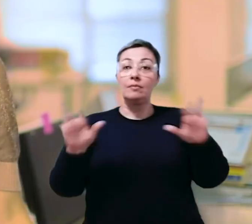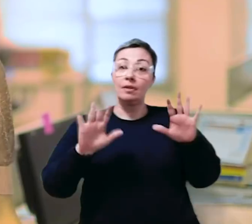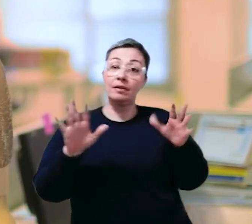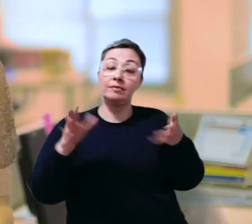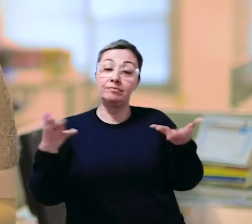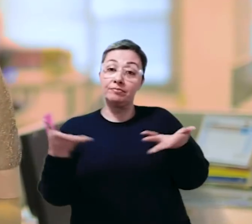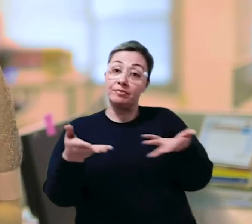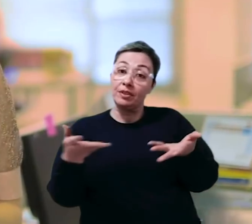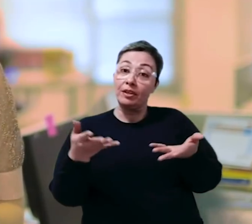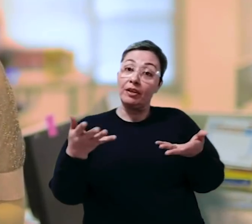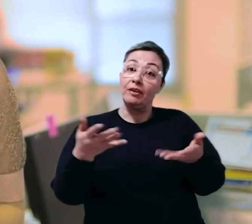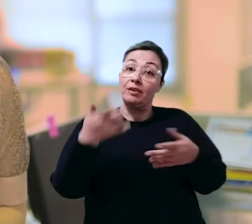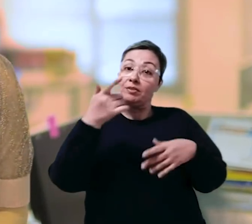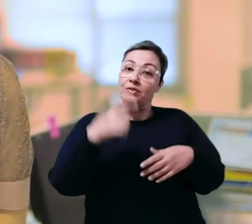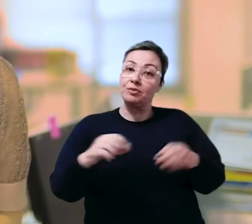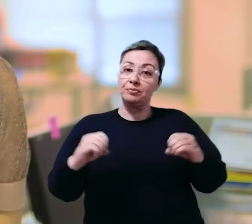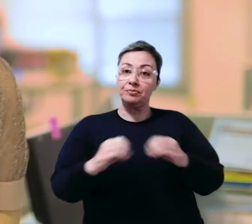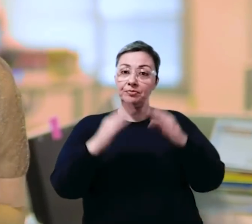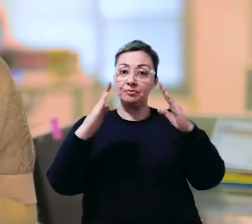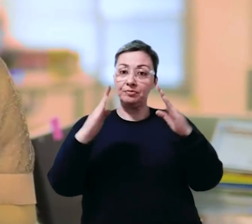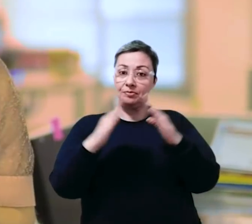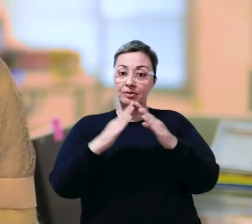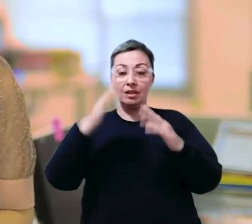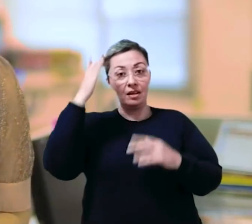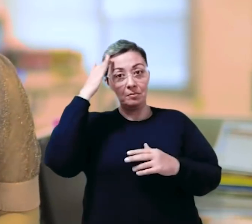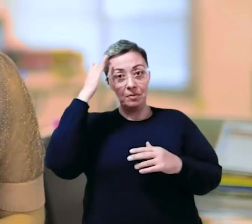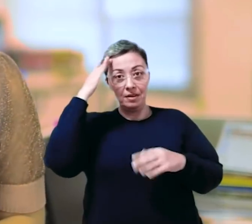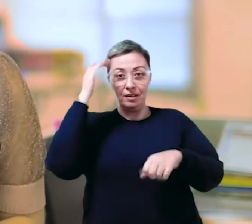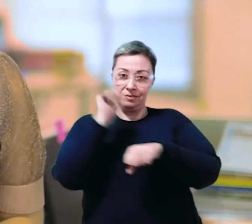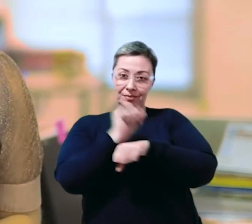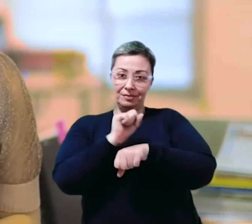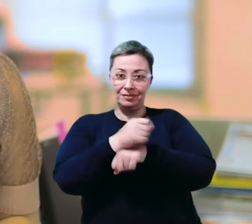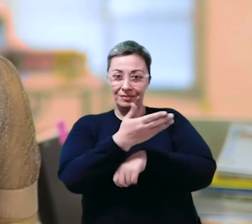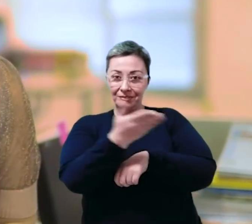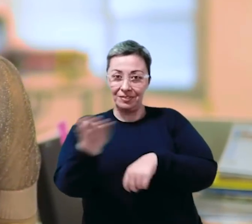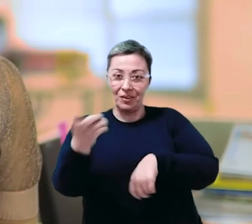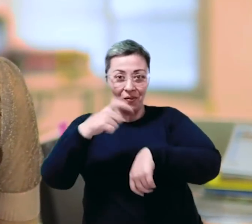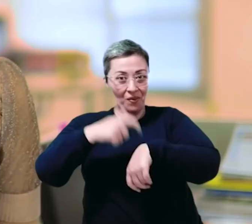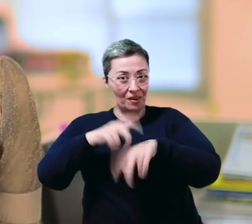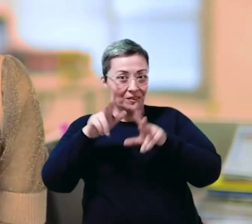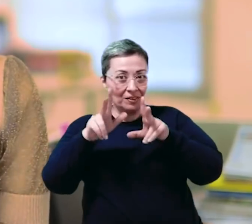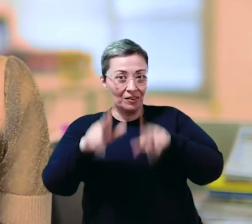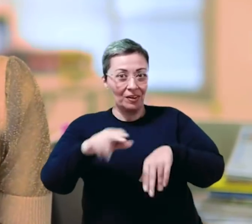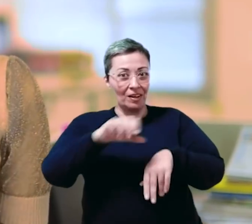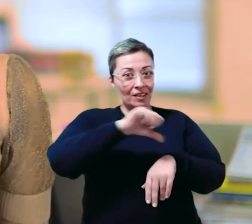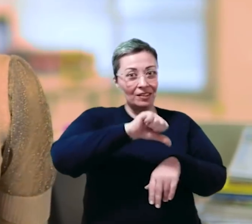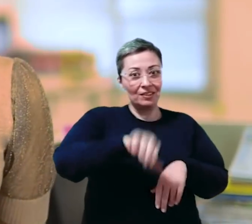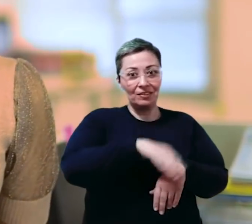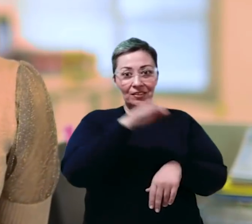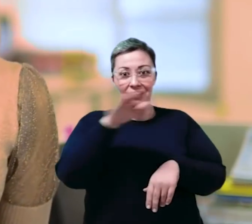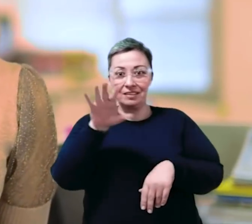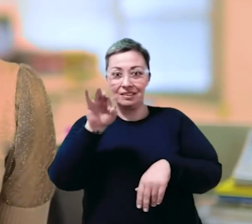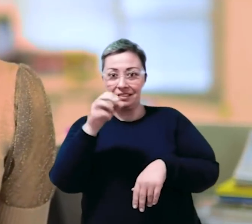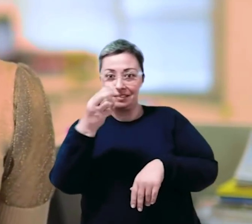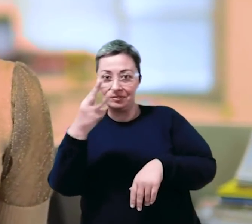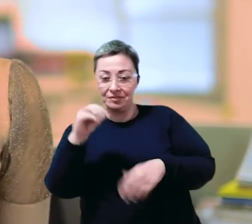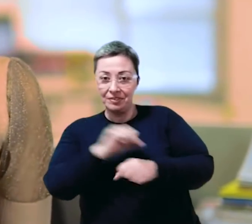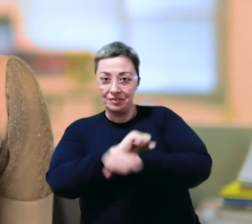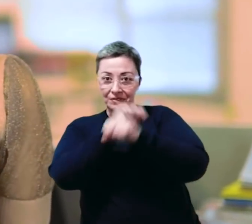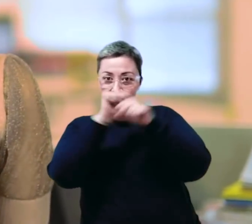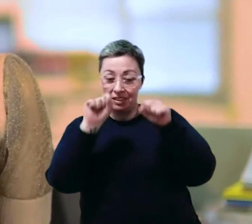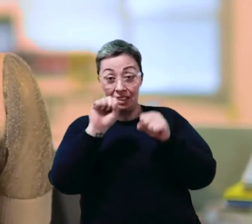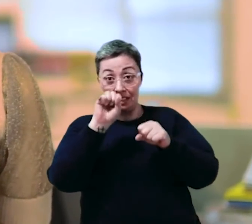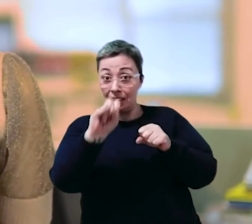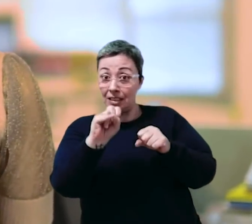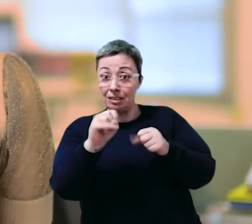E esse foi mais um Saberes em Casa. Amanhã eu espero vocês nesse mesmo horário, das 9 às 10h30 da manhã. E